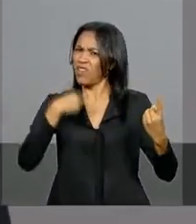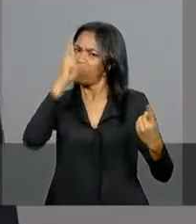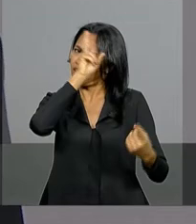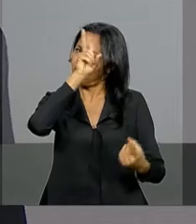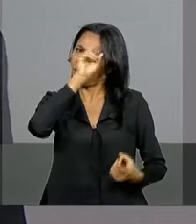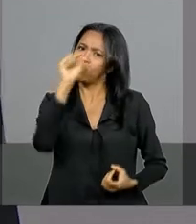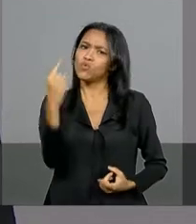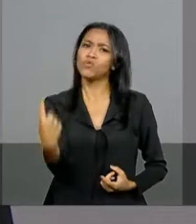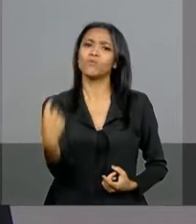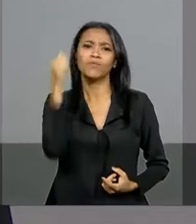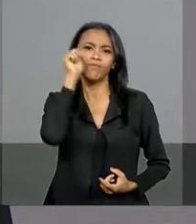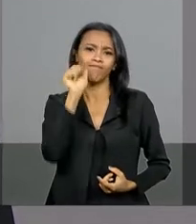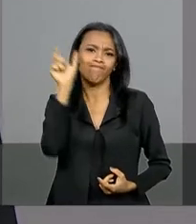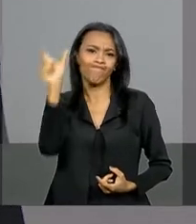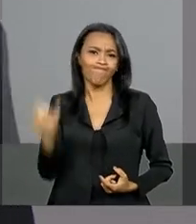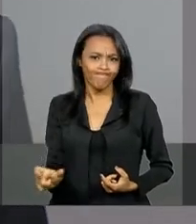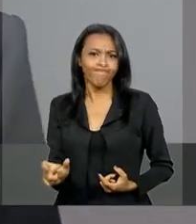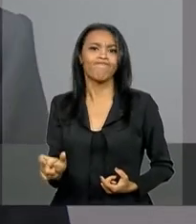que